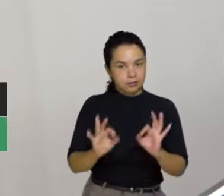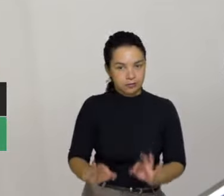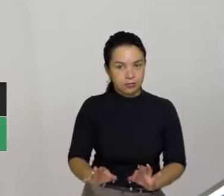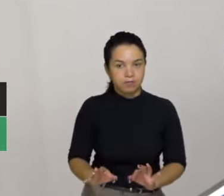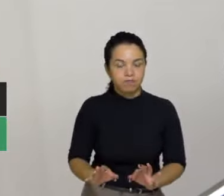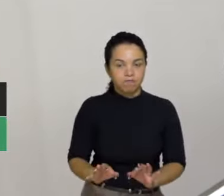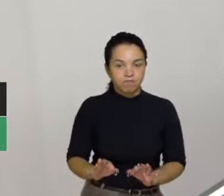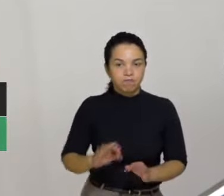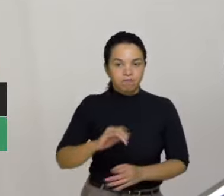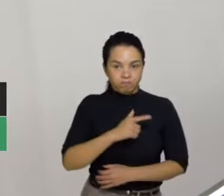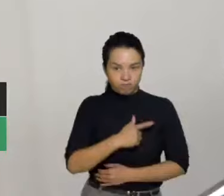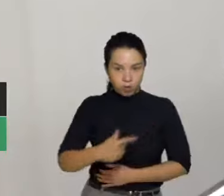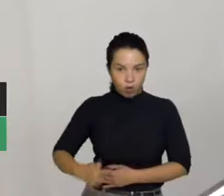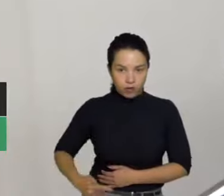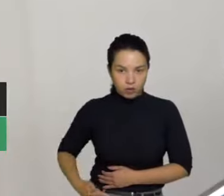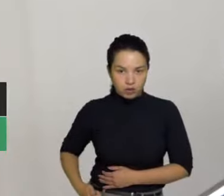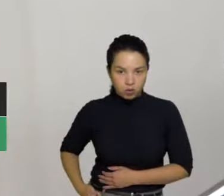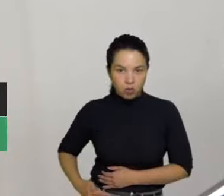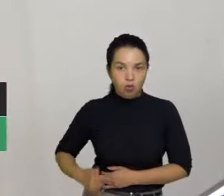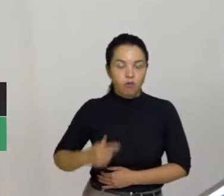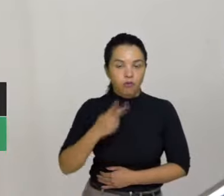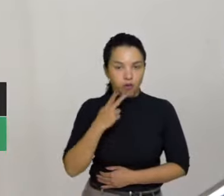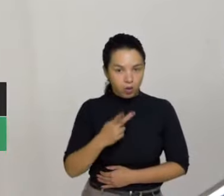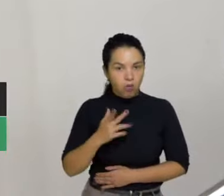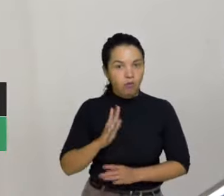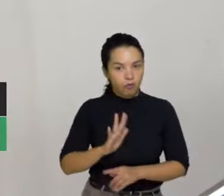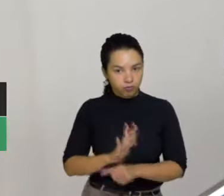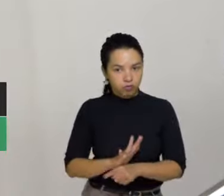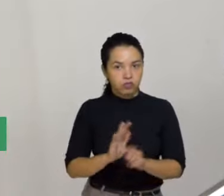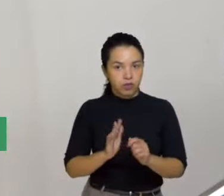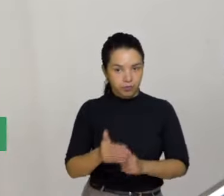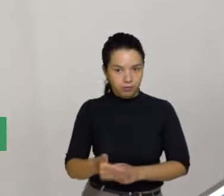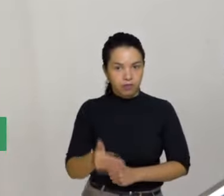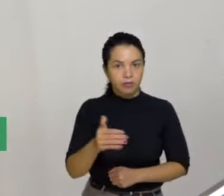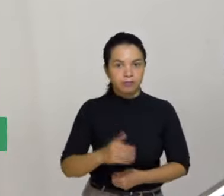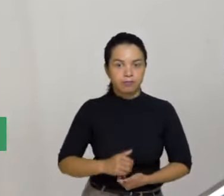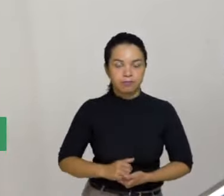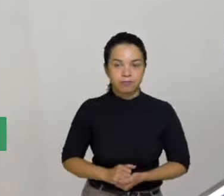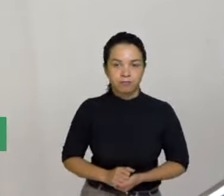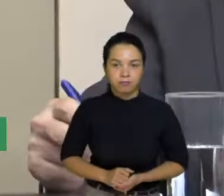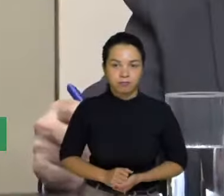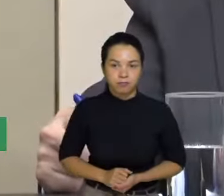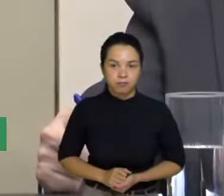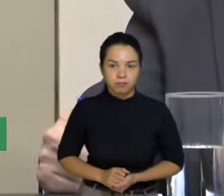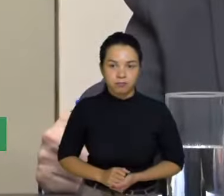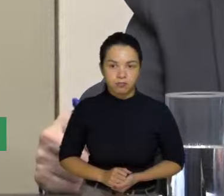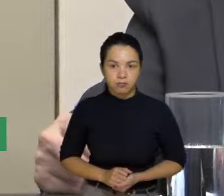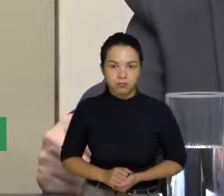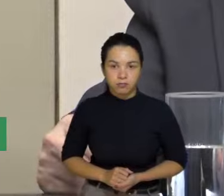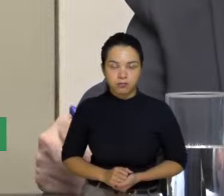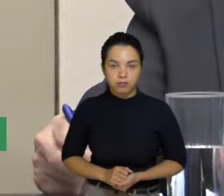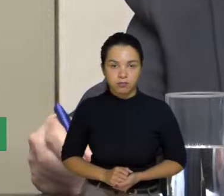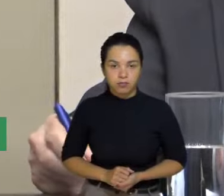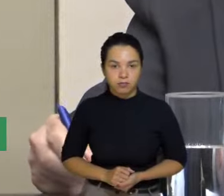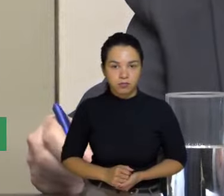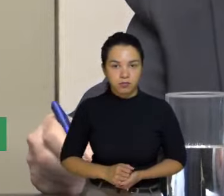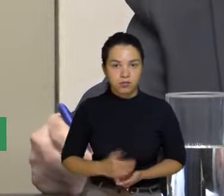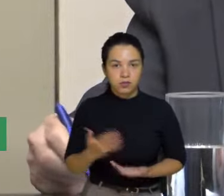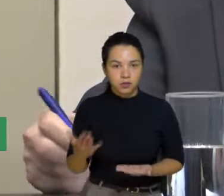trabalhar junto conosco para tirar do papel essas importantes obras. Muito obrigado, senhor presidente. Pela ordem, senhor